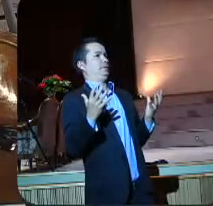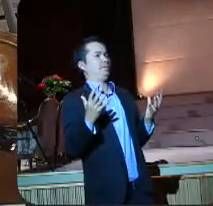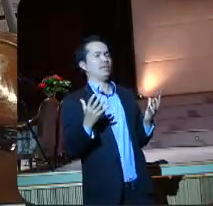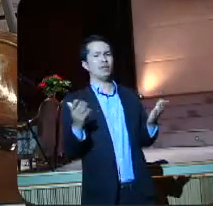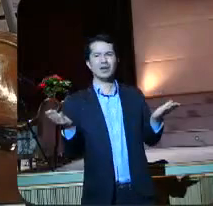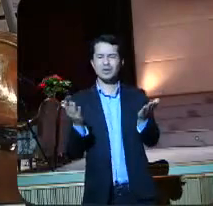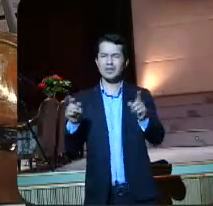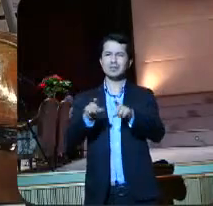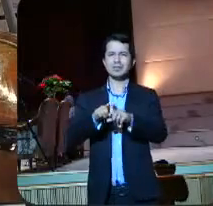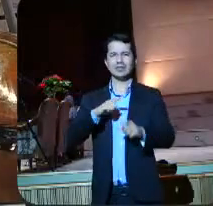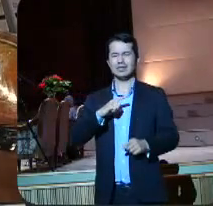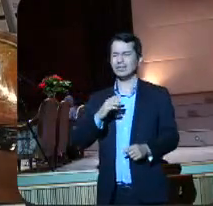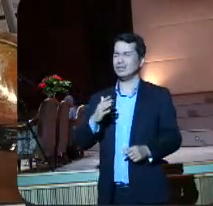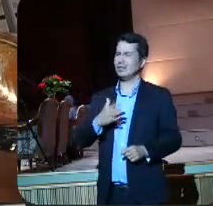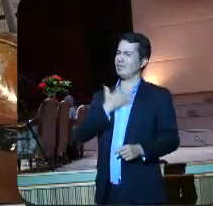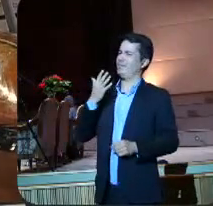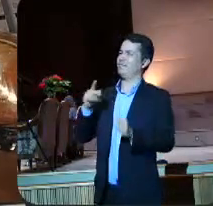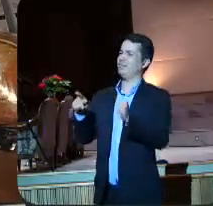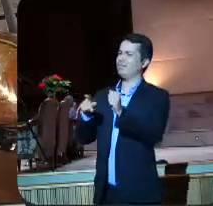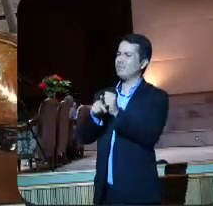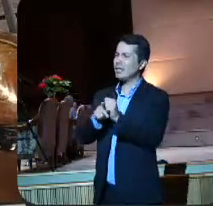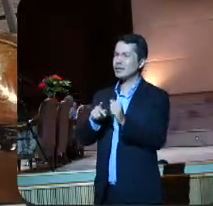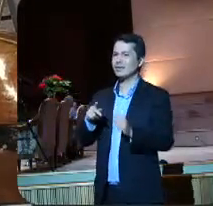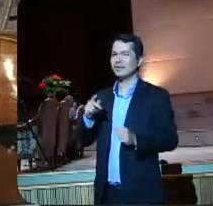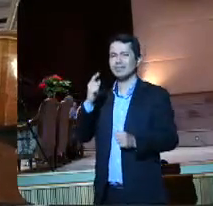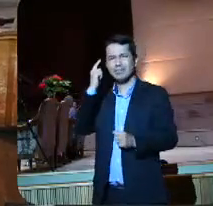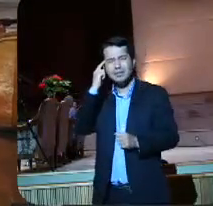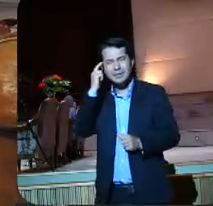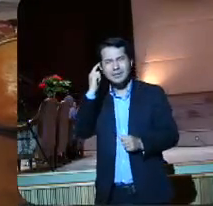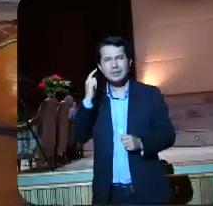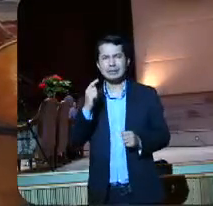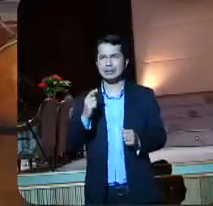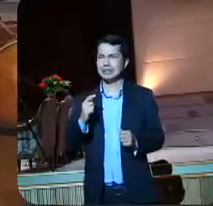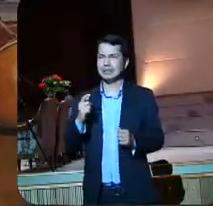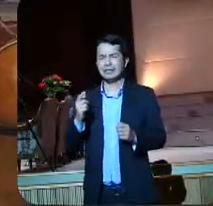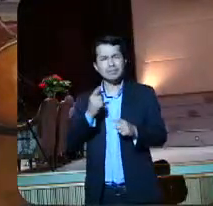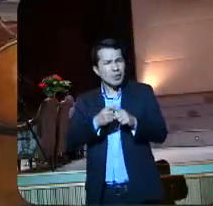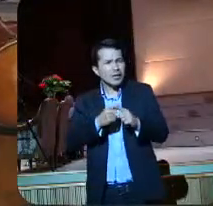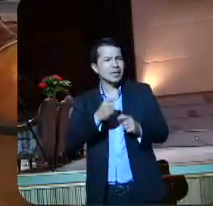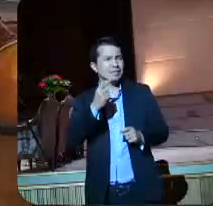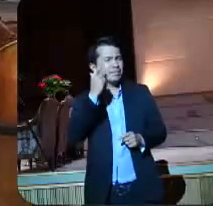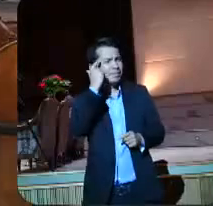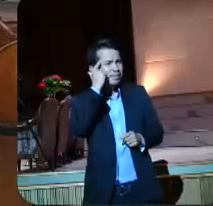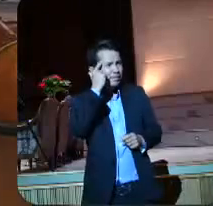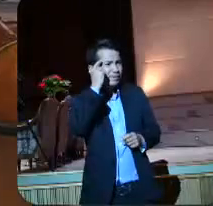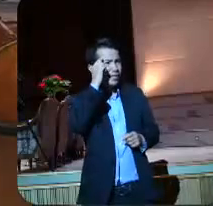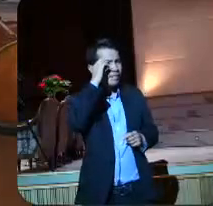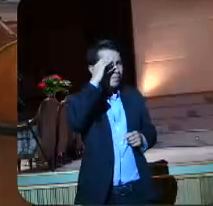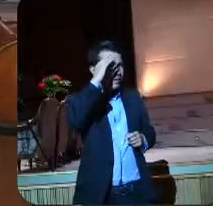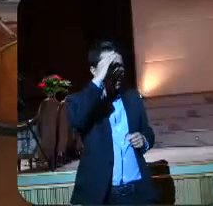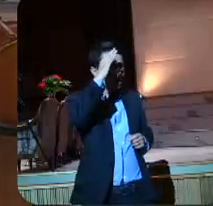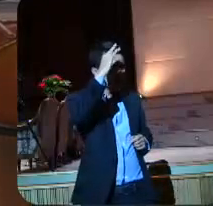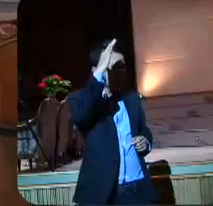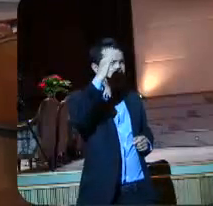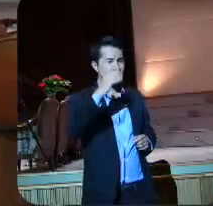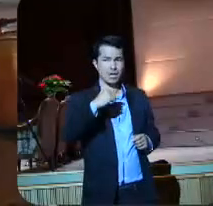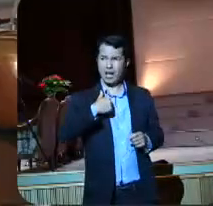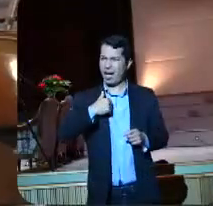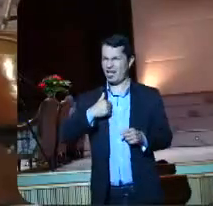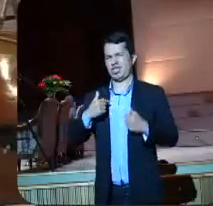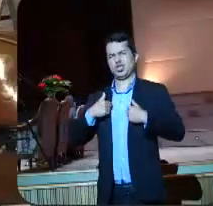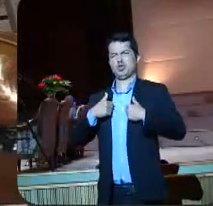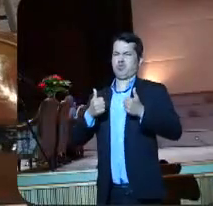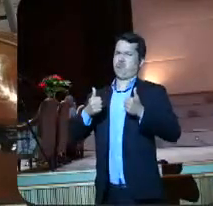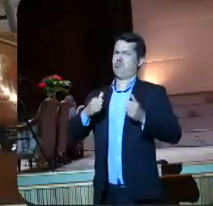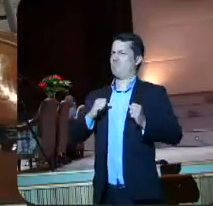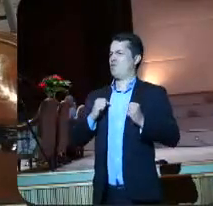constrangedora tinha a ver com as ferramentas que Pedro imaginava que eram as suas ferramentas